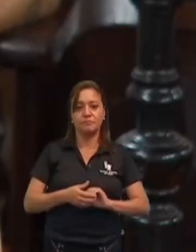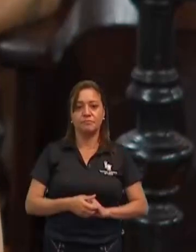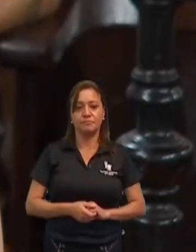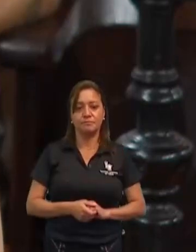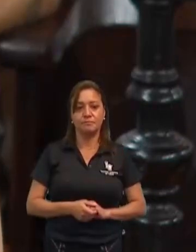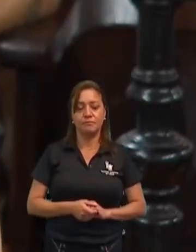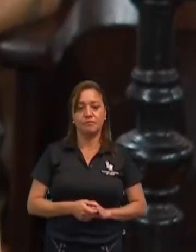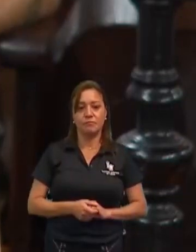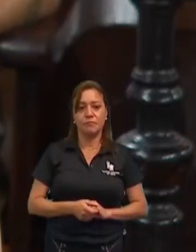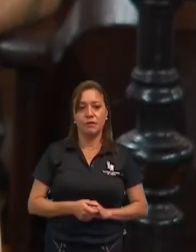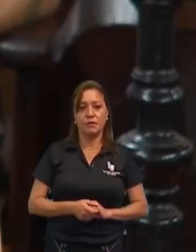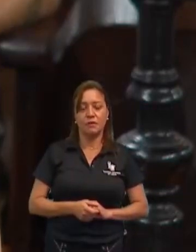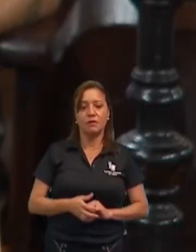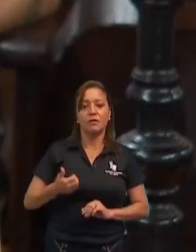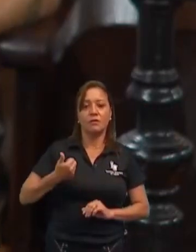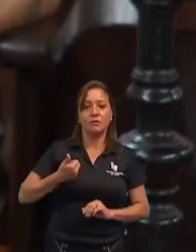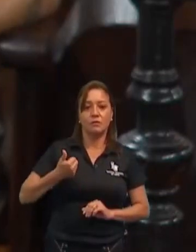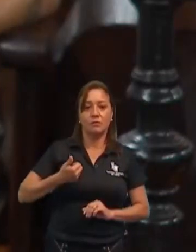229-2023 também.